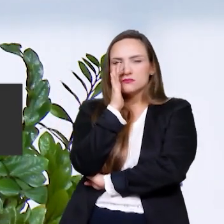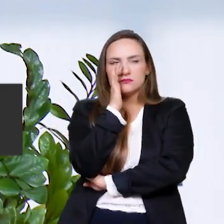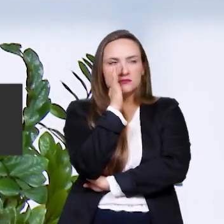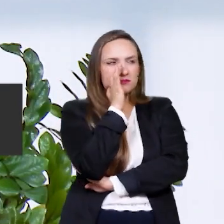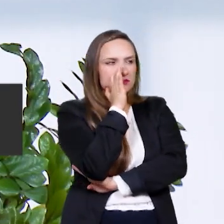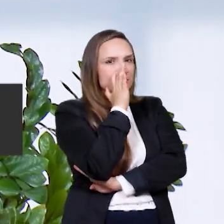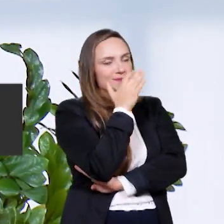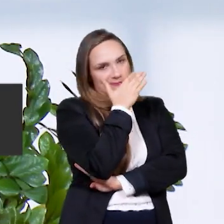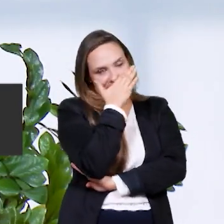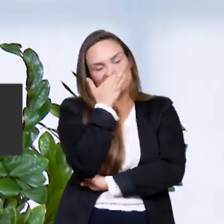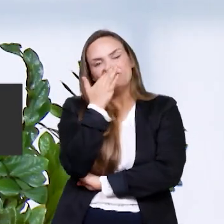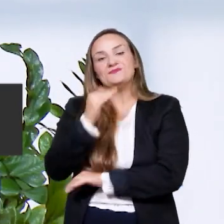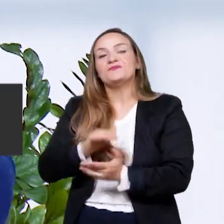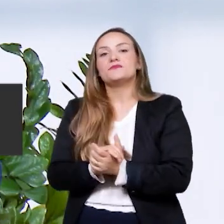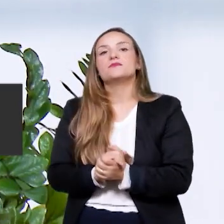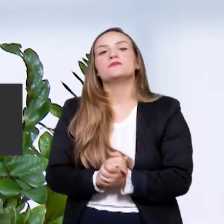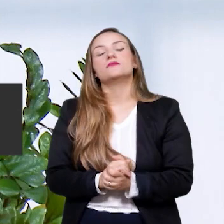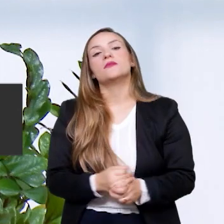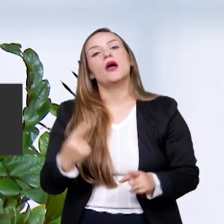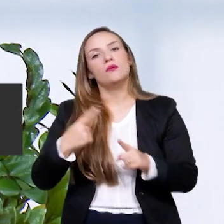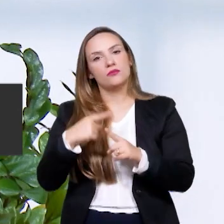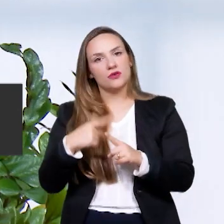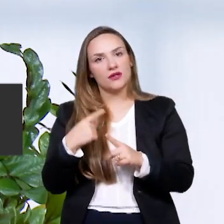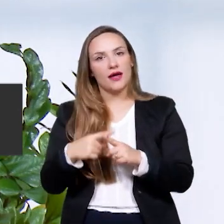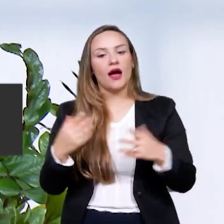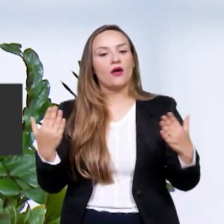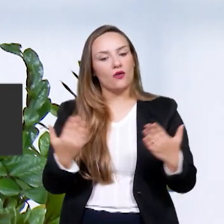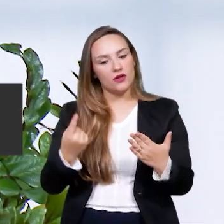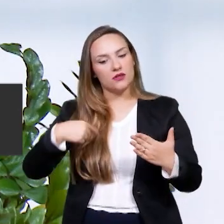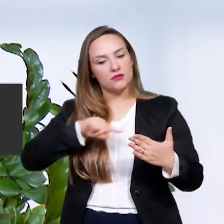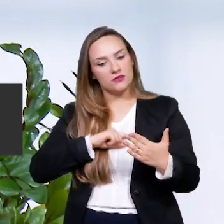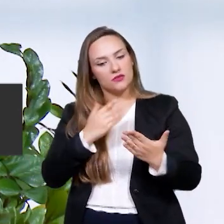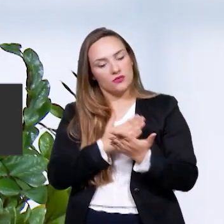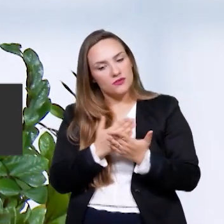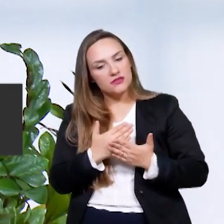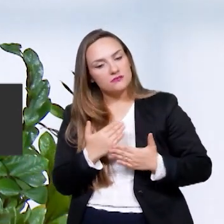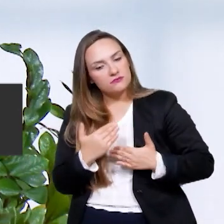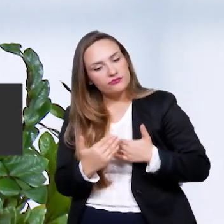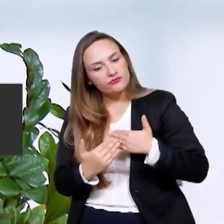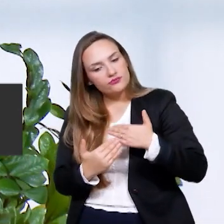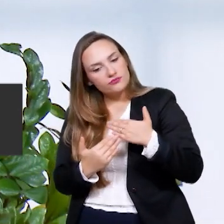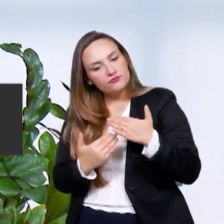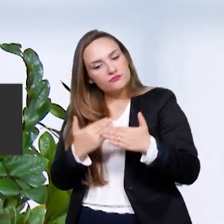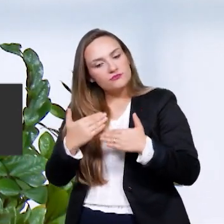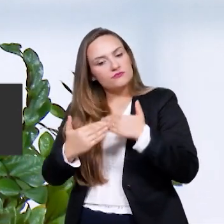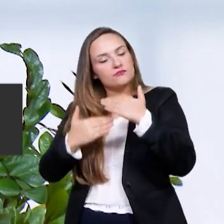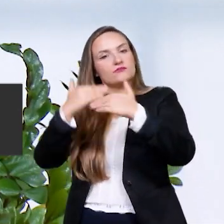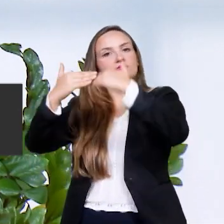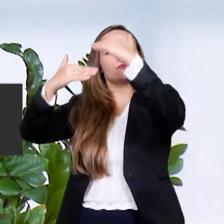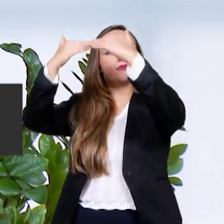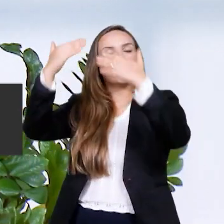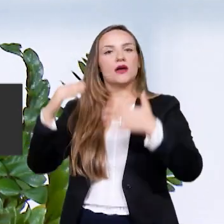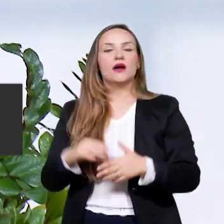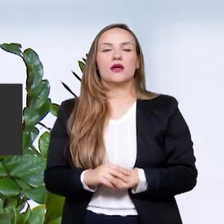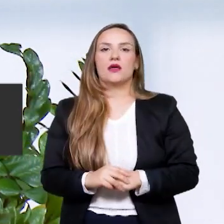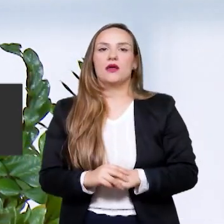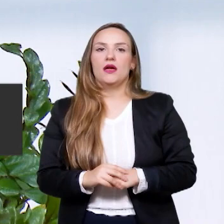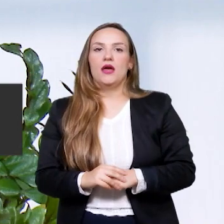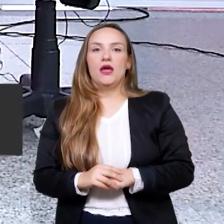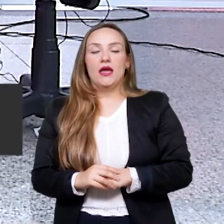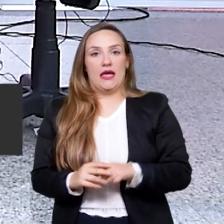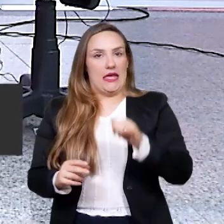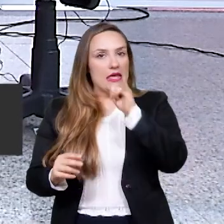Nesse momento em que nós estamos vivendo todo esse processo de evolução, e eu sou muito otimista nesse sentido, porque hoje